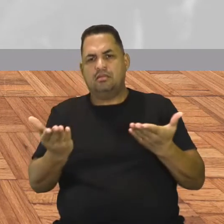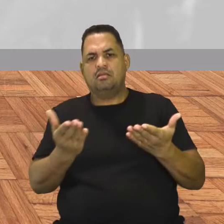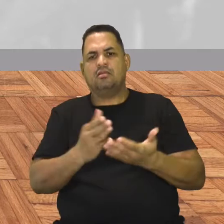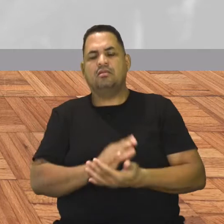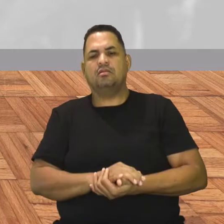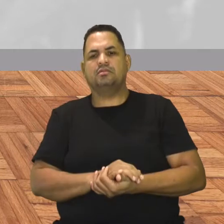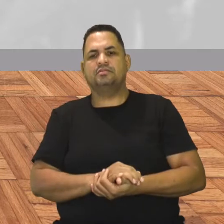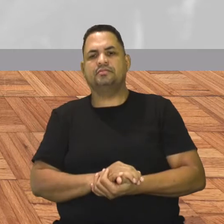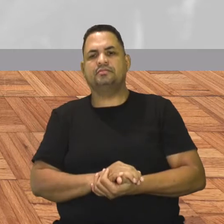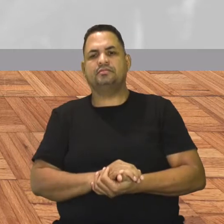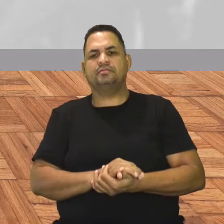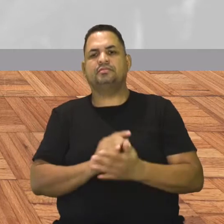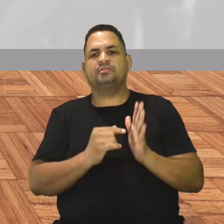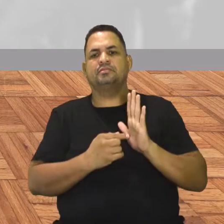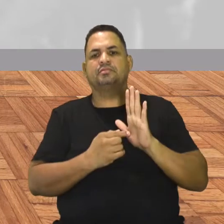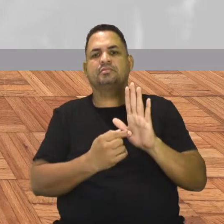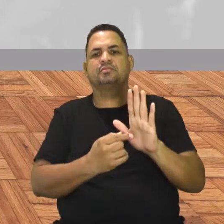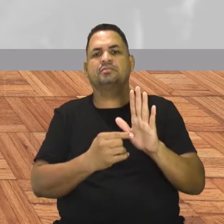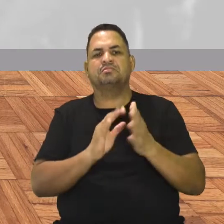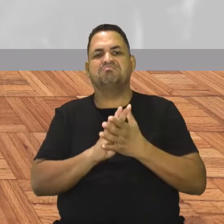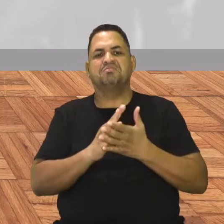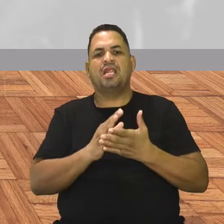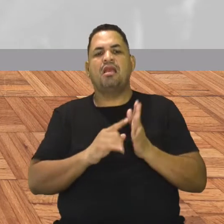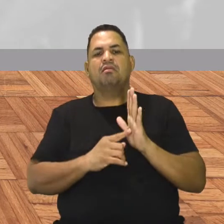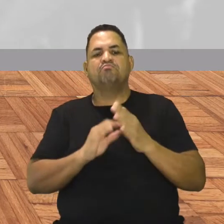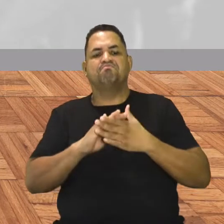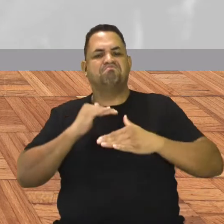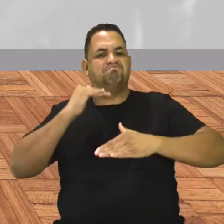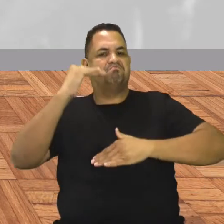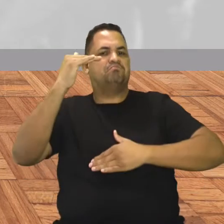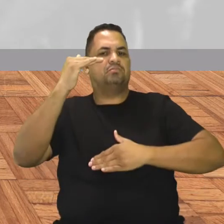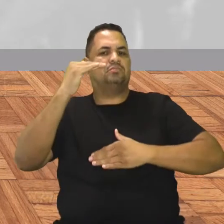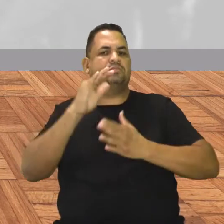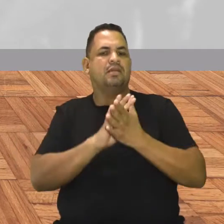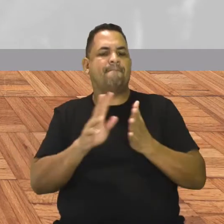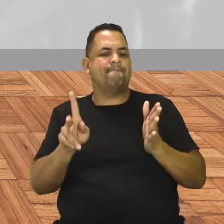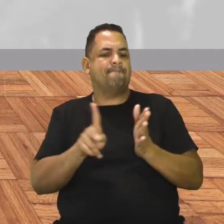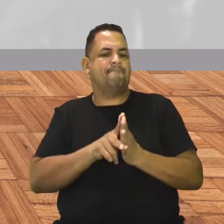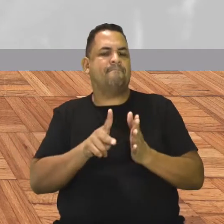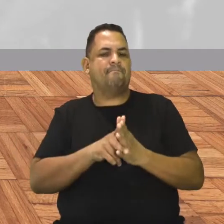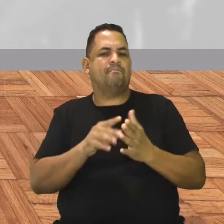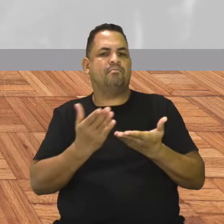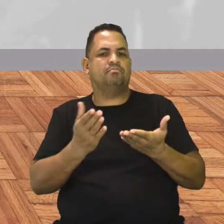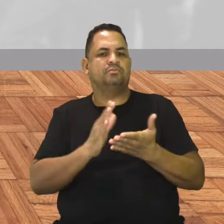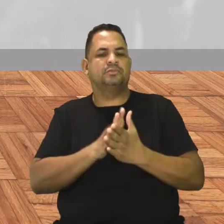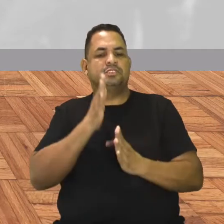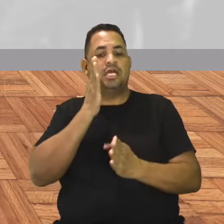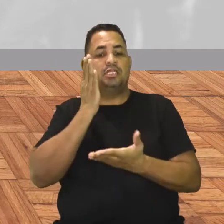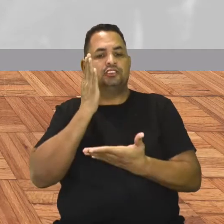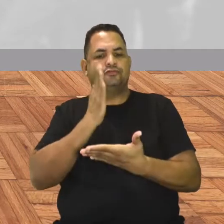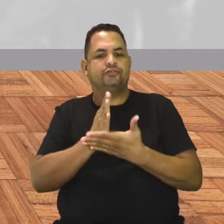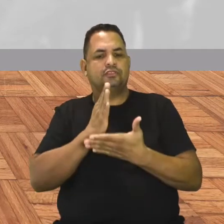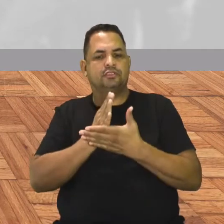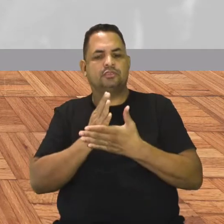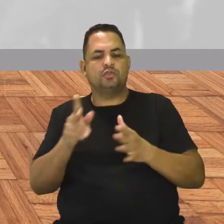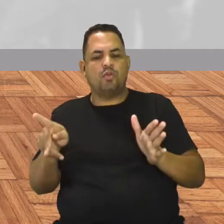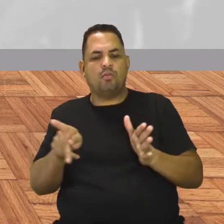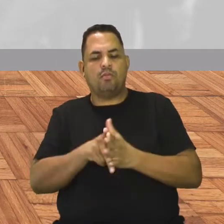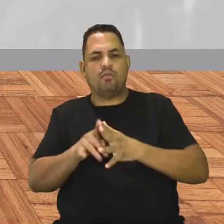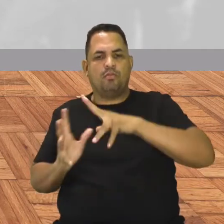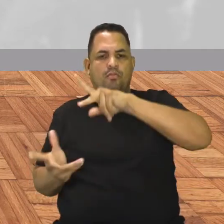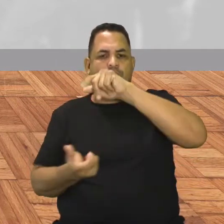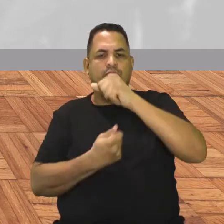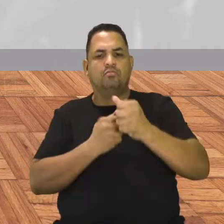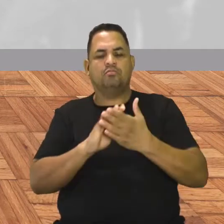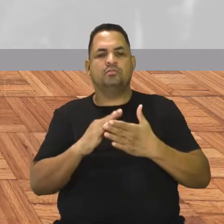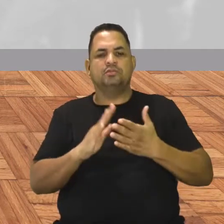muro, ele representava muito mais do que uma divisão da própria Alemanha. Ele representava a divisão do mundo, que vai da